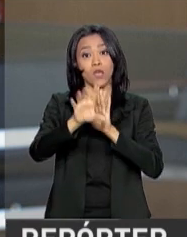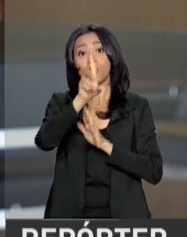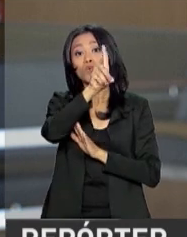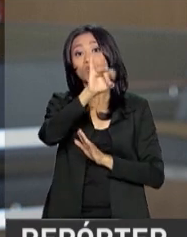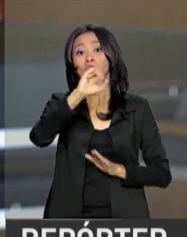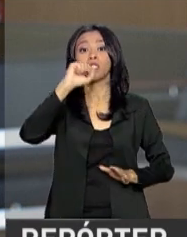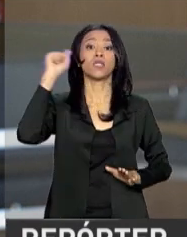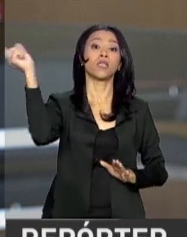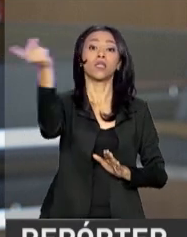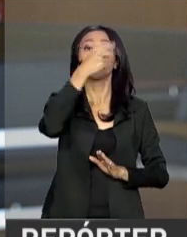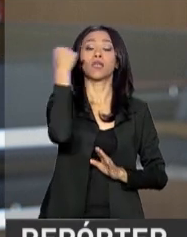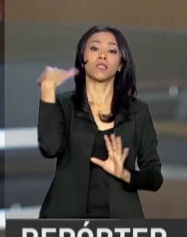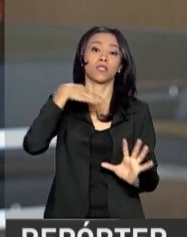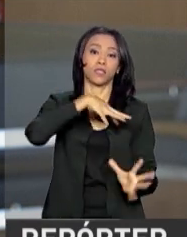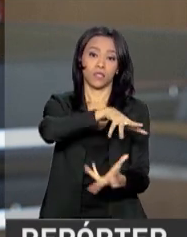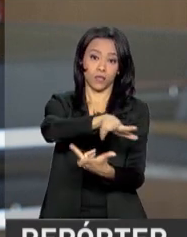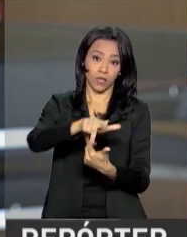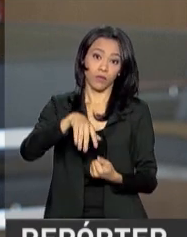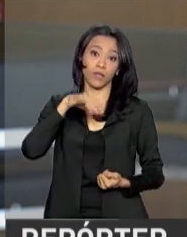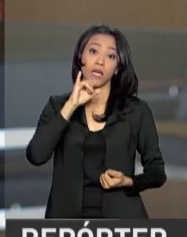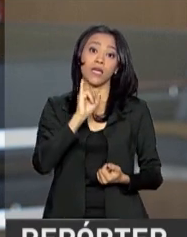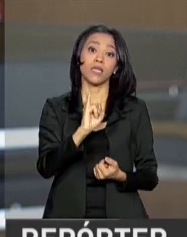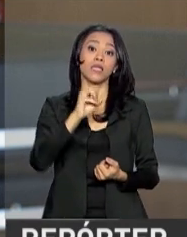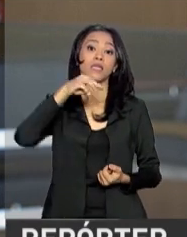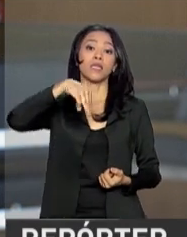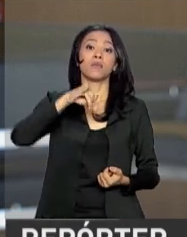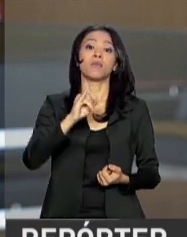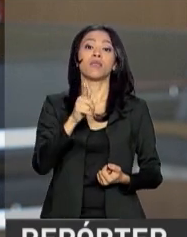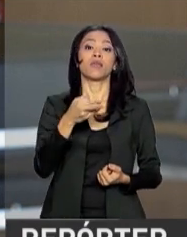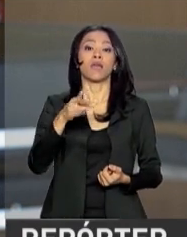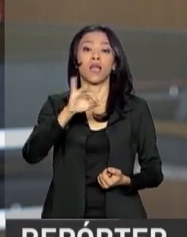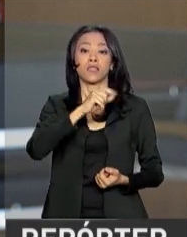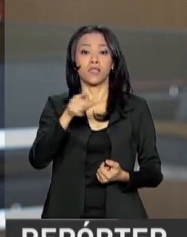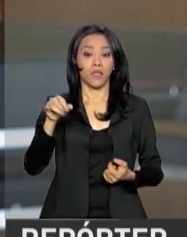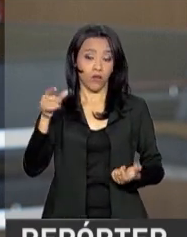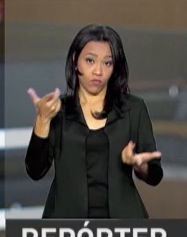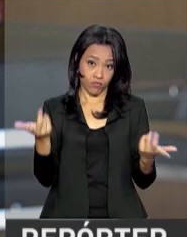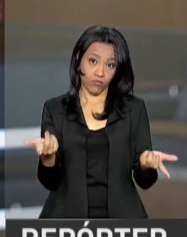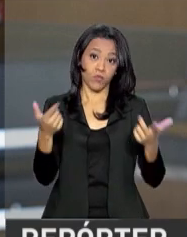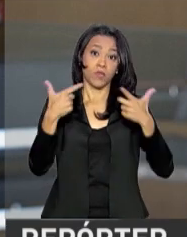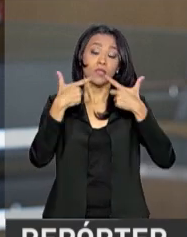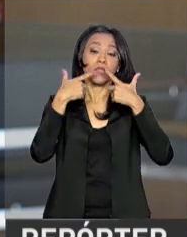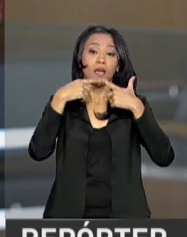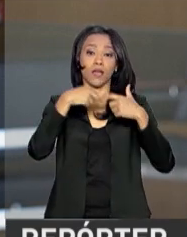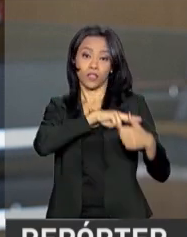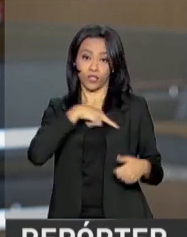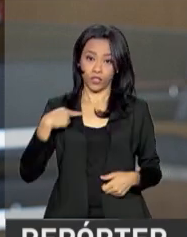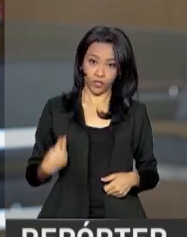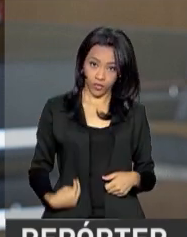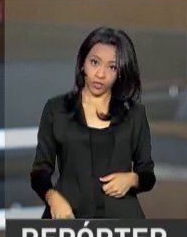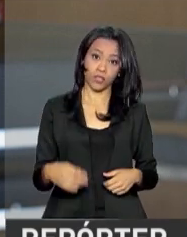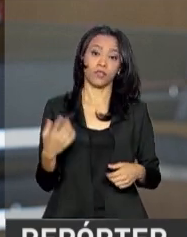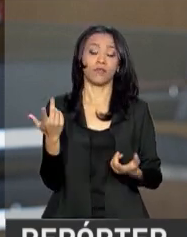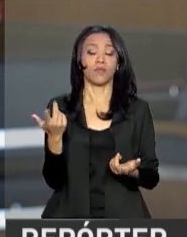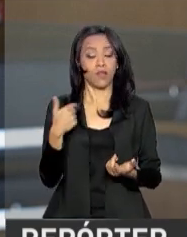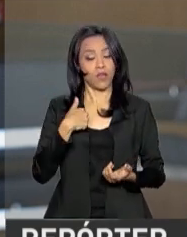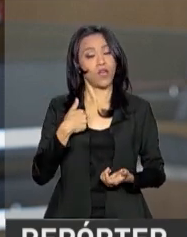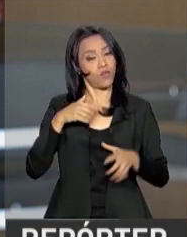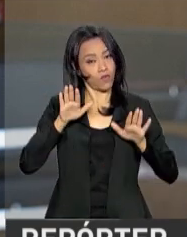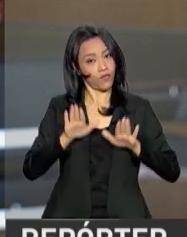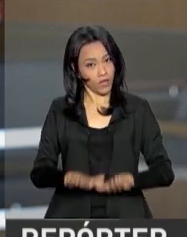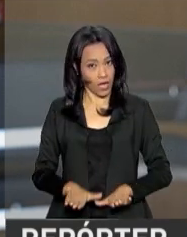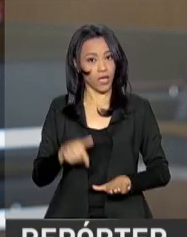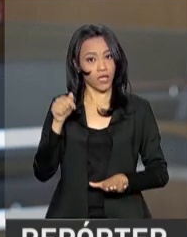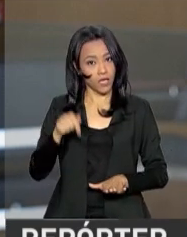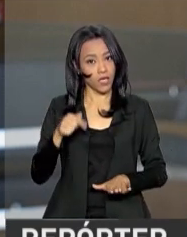chinesa e também anuncia deve anunciar medidas para fortalecer a agricultura familiar eu continuo durante todo o dia